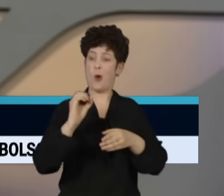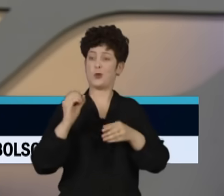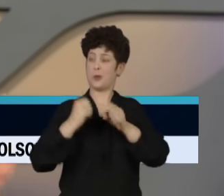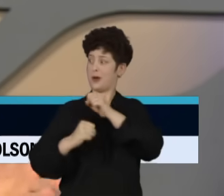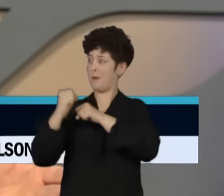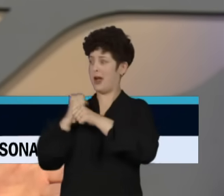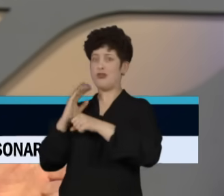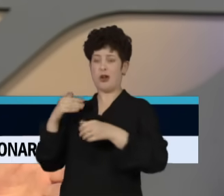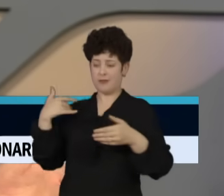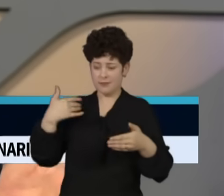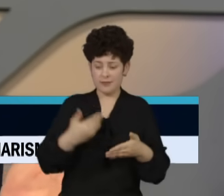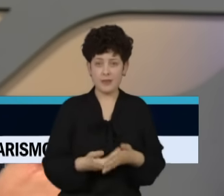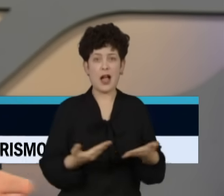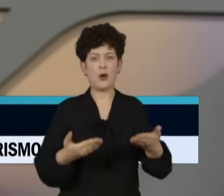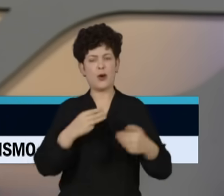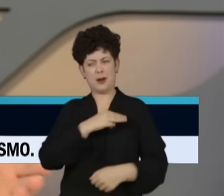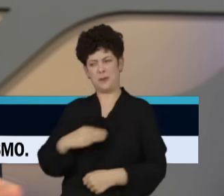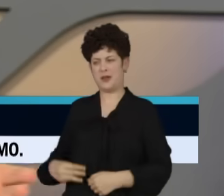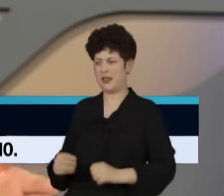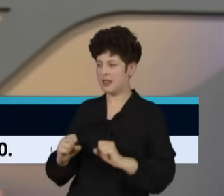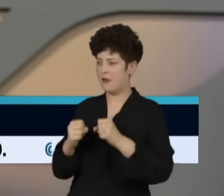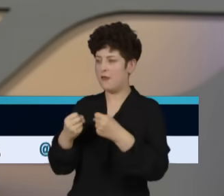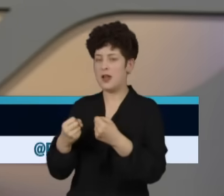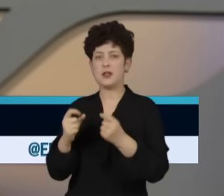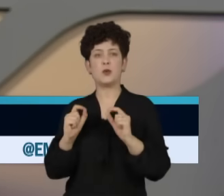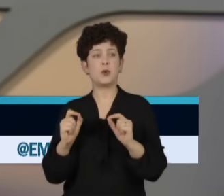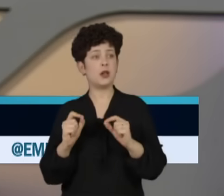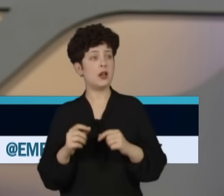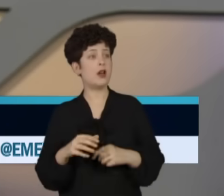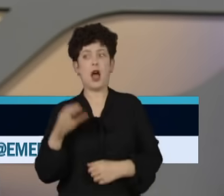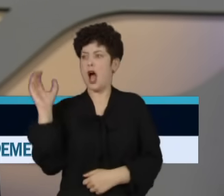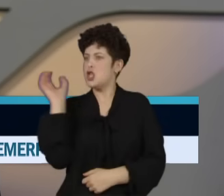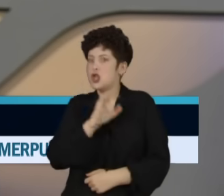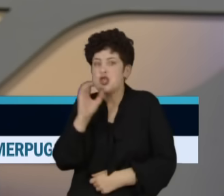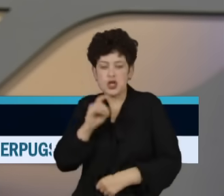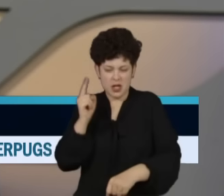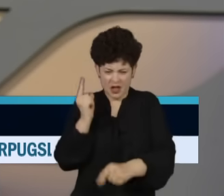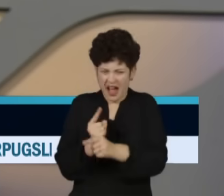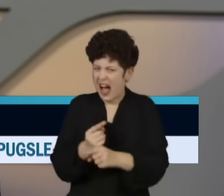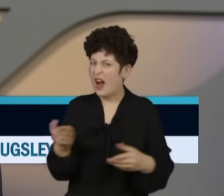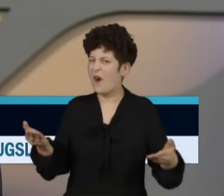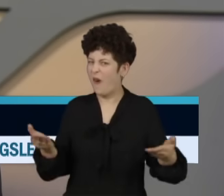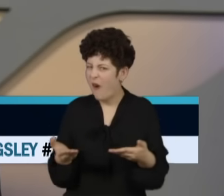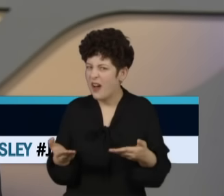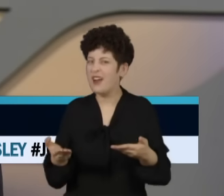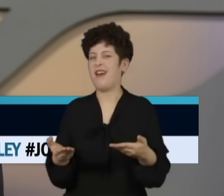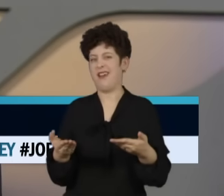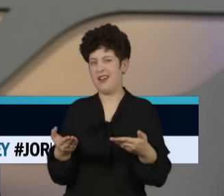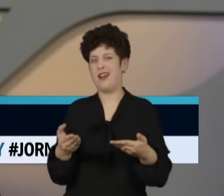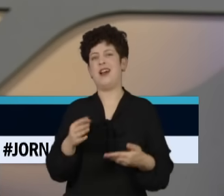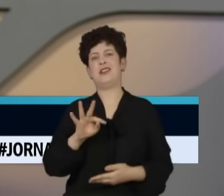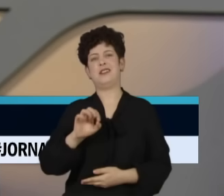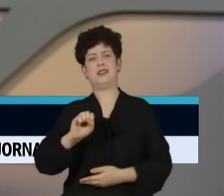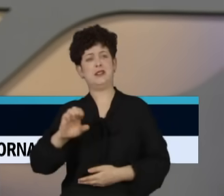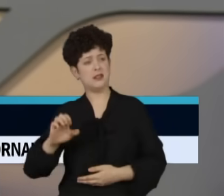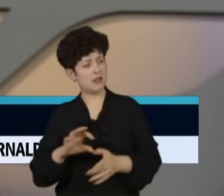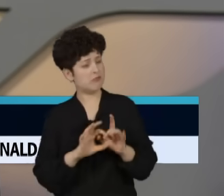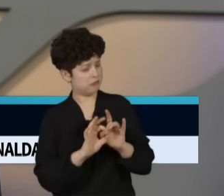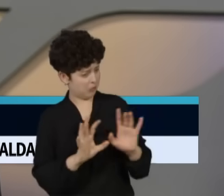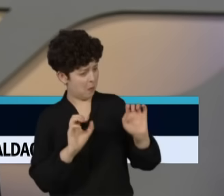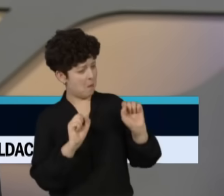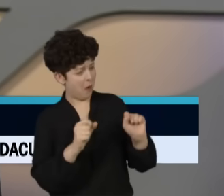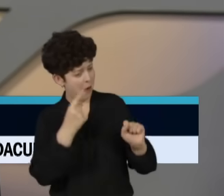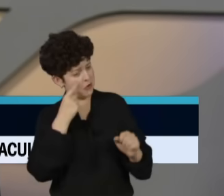agora o Ministério da Defesa descobriu que era uma questão urgentíssima. E o TSE imediatamente colocou à disposição